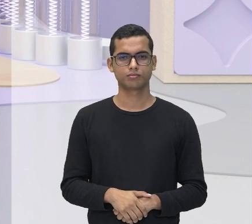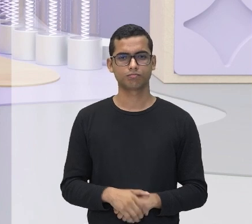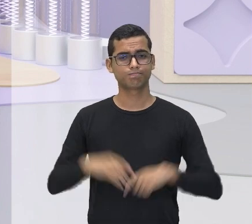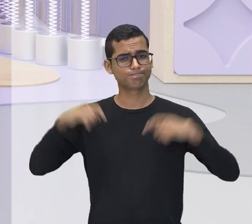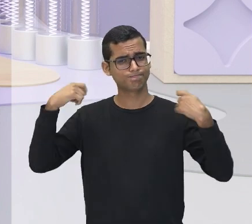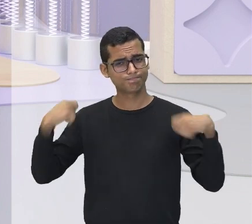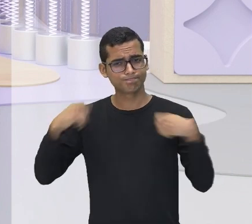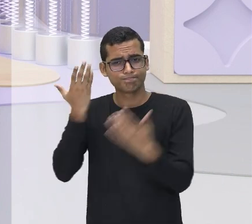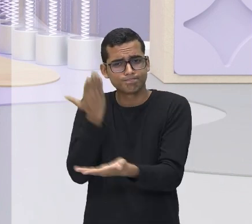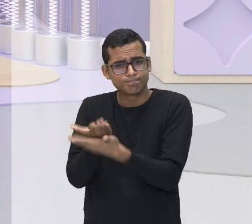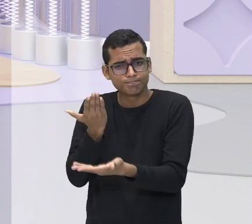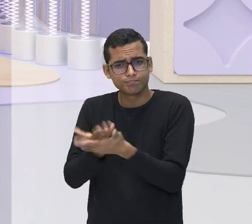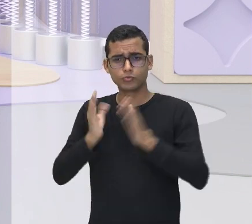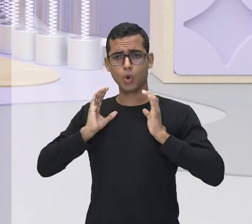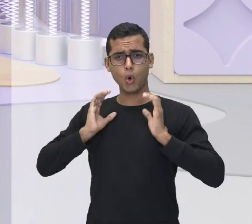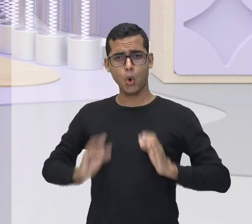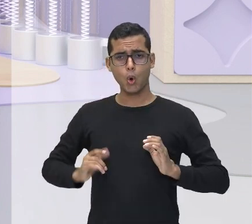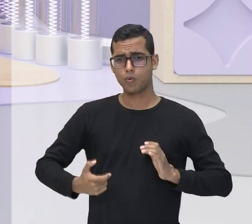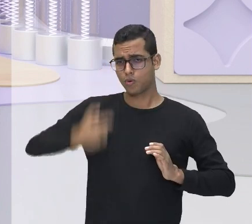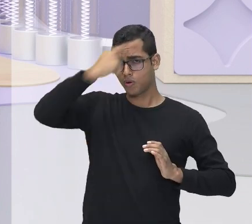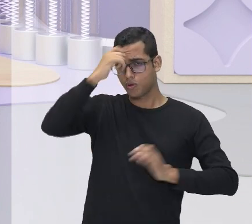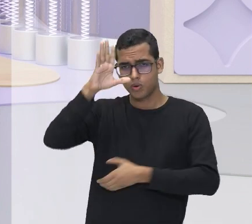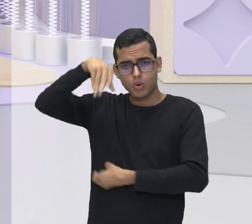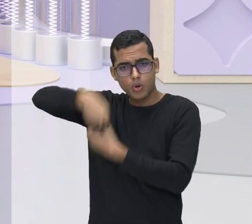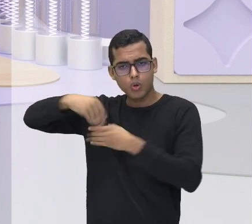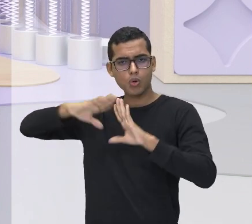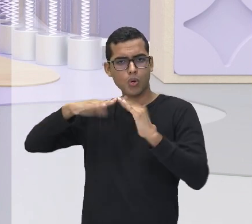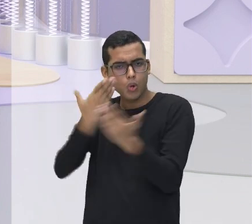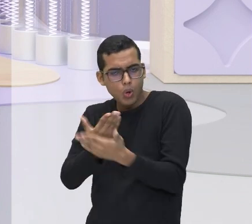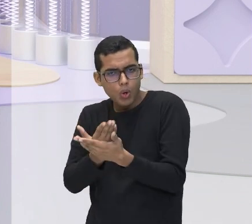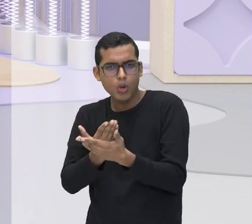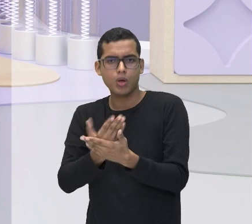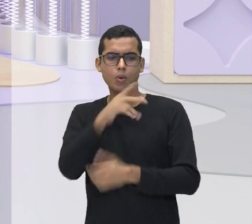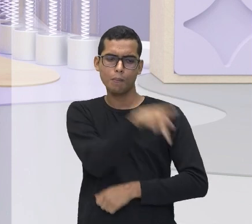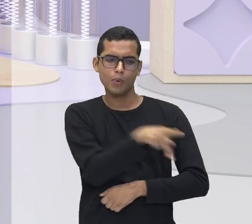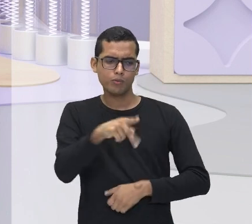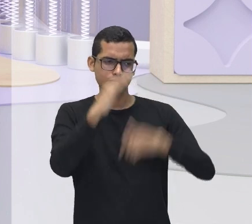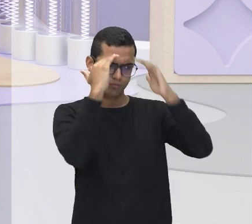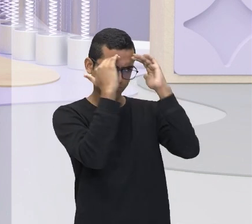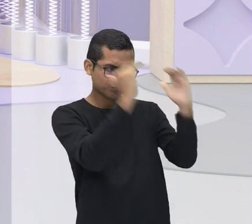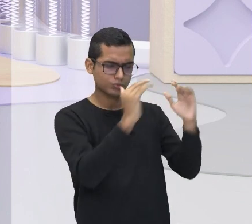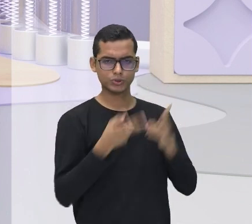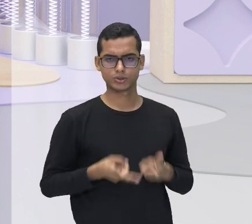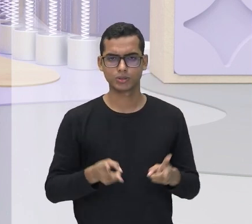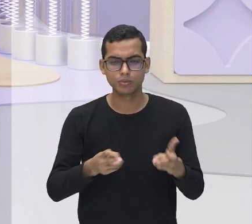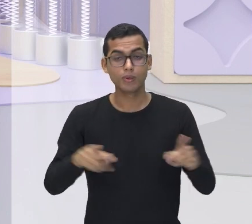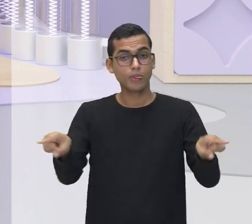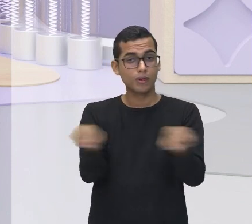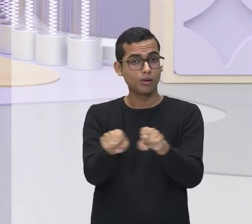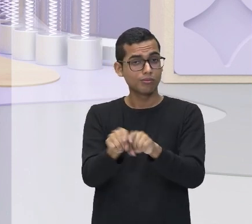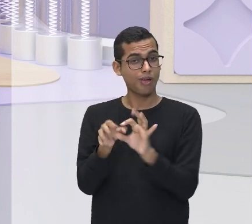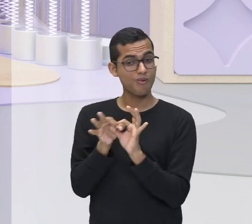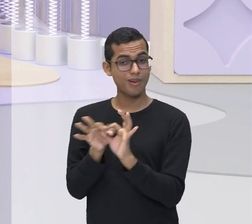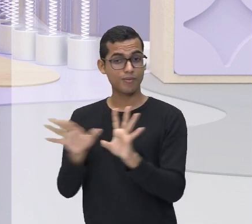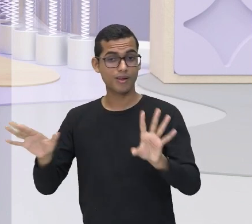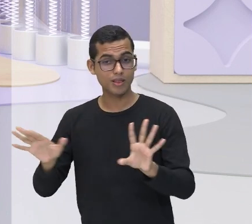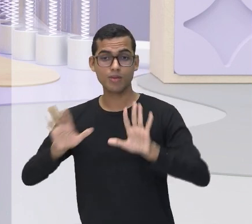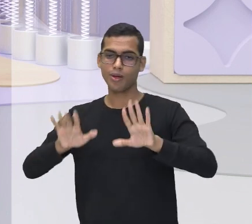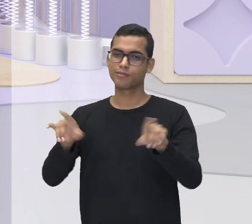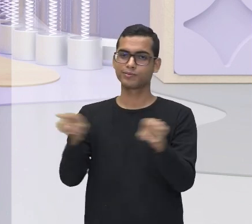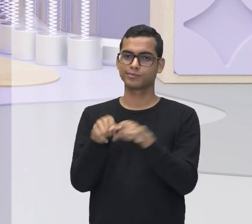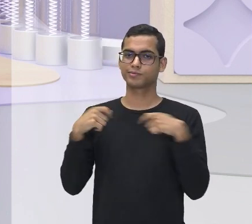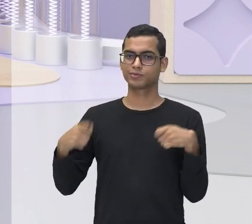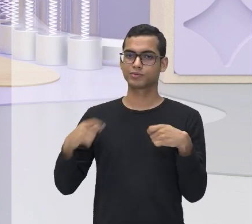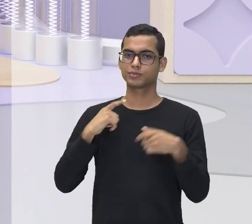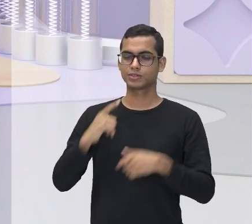se comportar bem na escola, tem que obedecer os professores. E há sim uma liberdade, mas uma